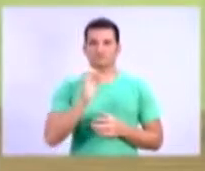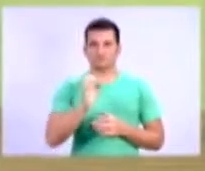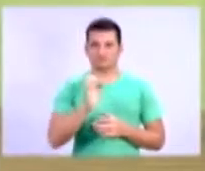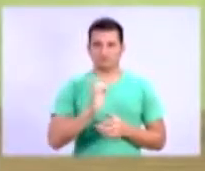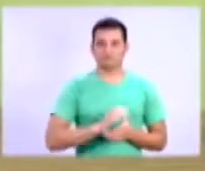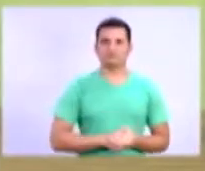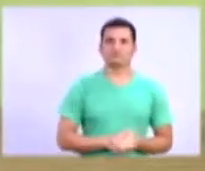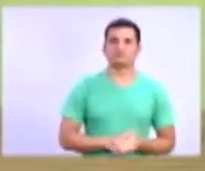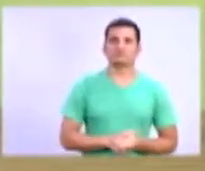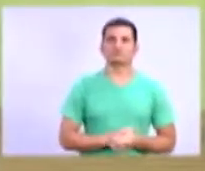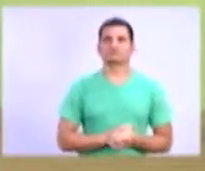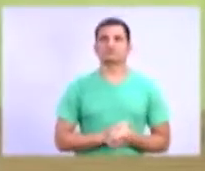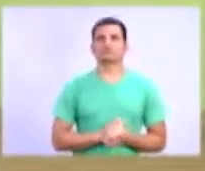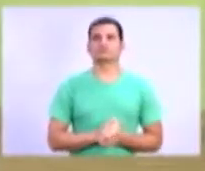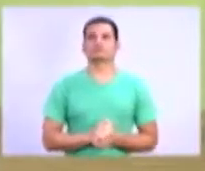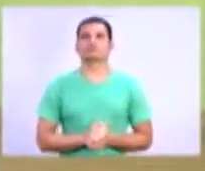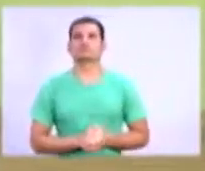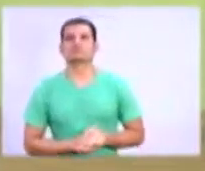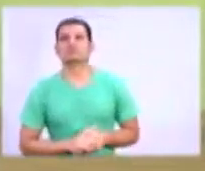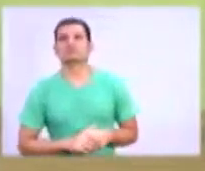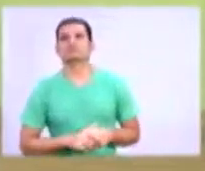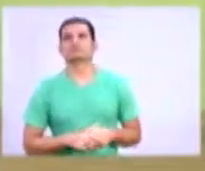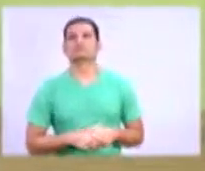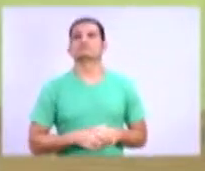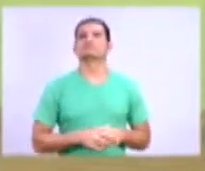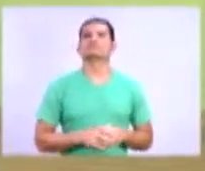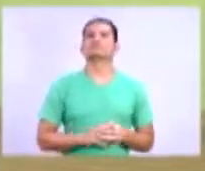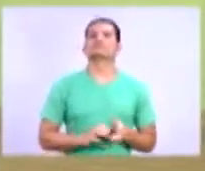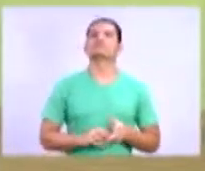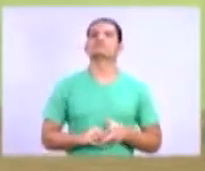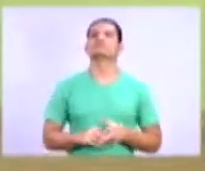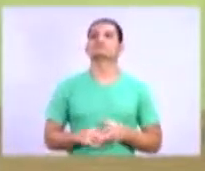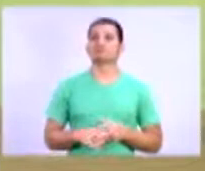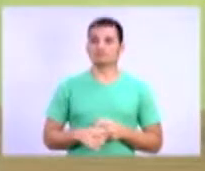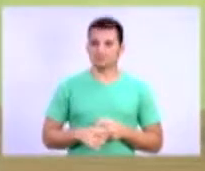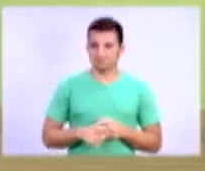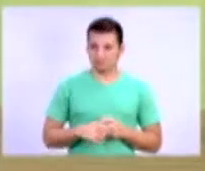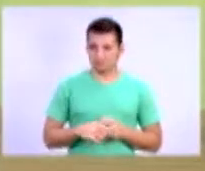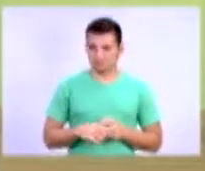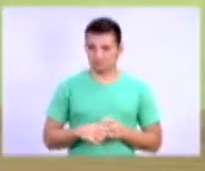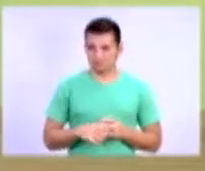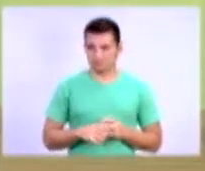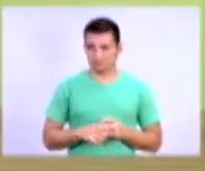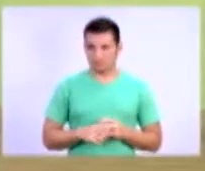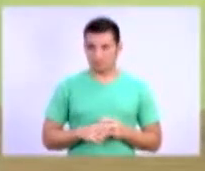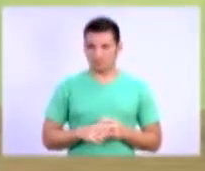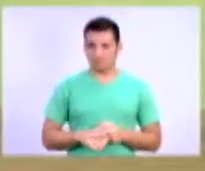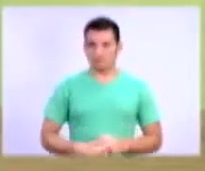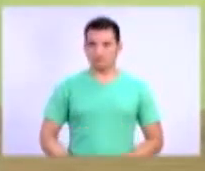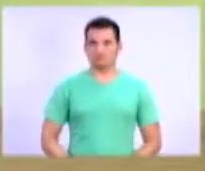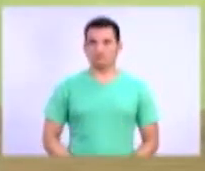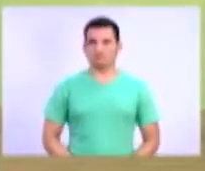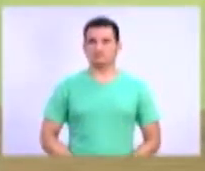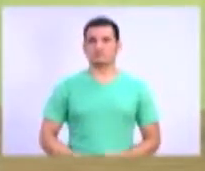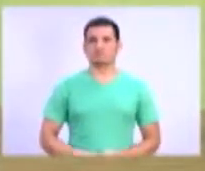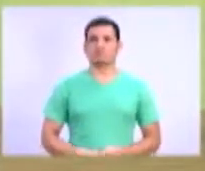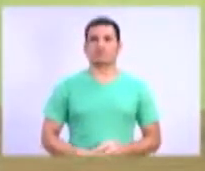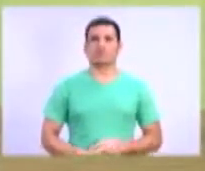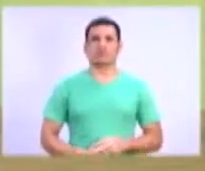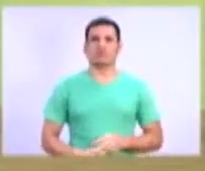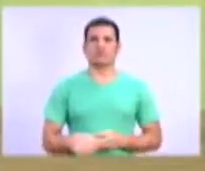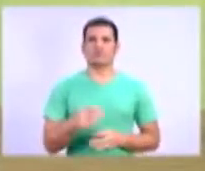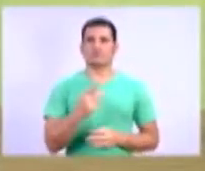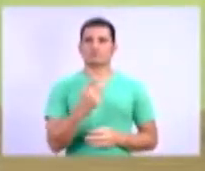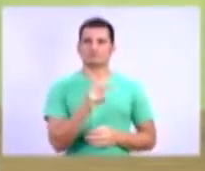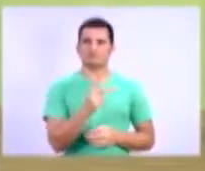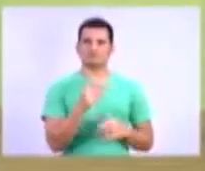E também temos, também de Jaru, no exercício de sua